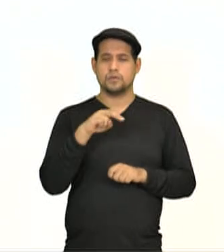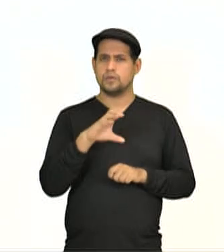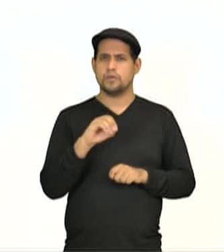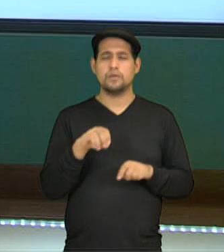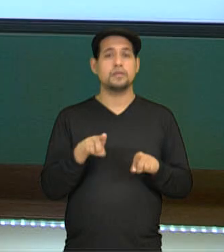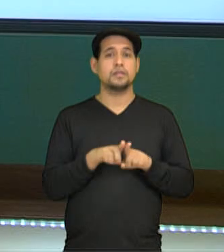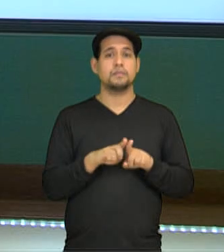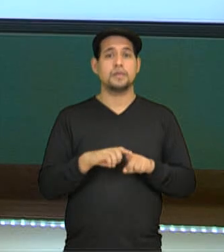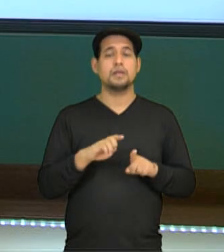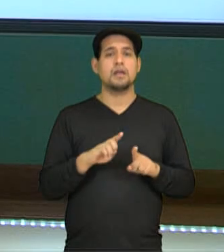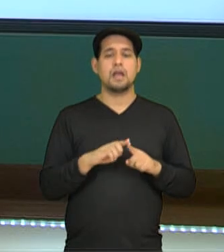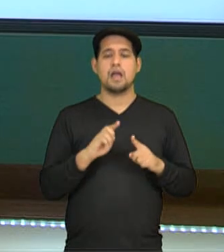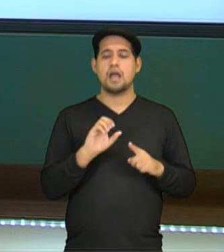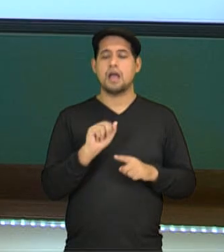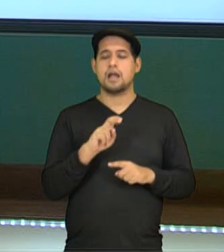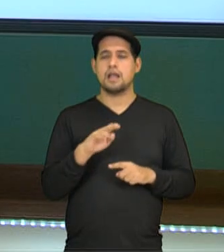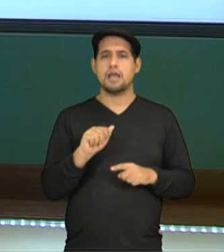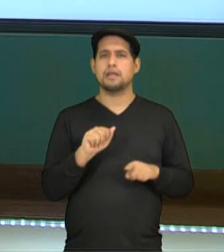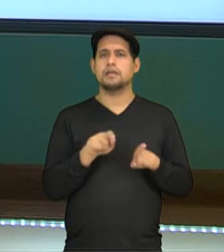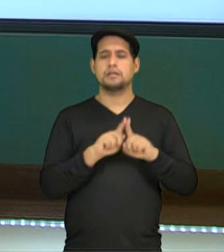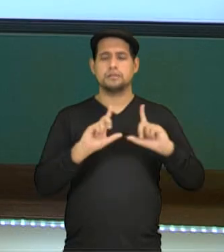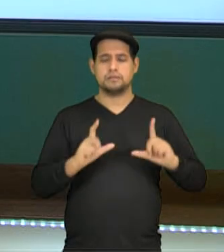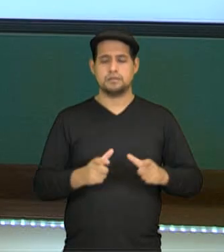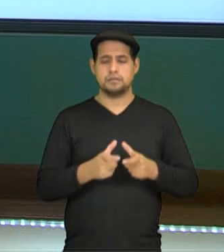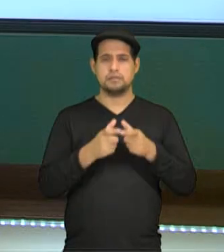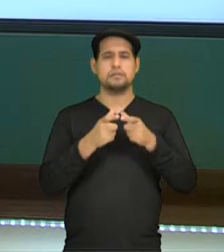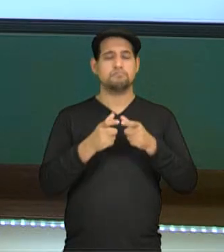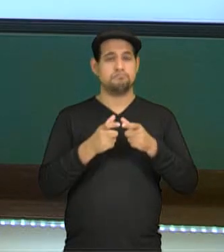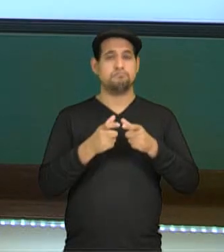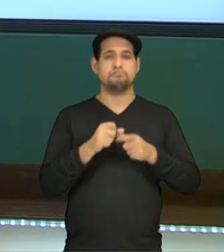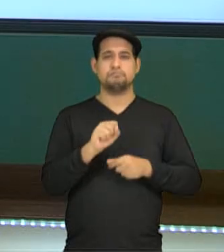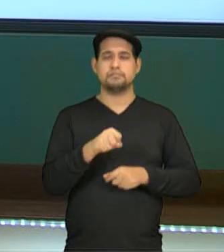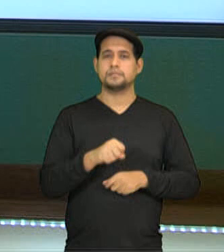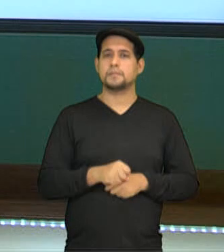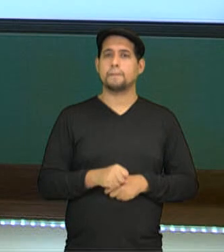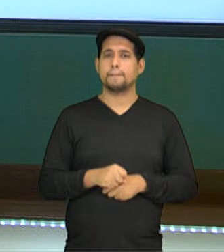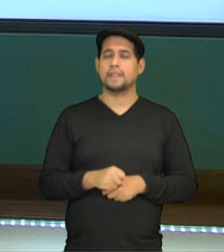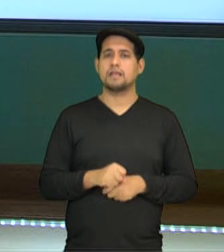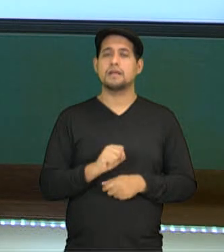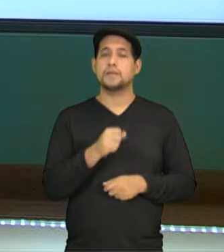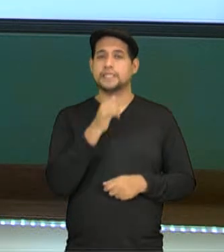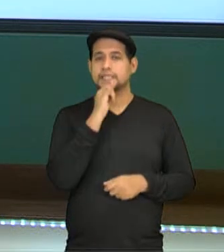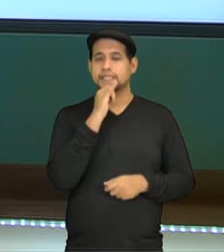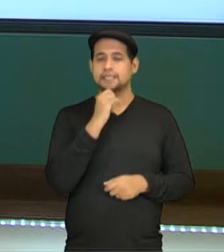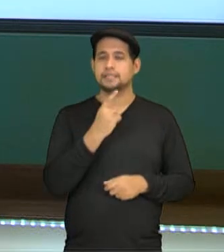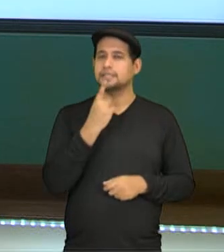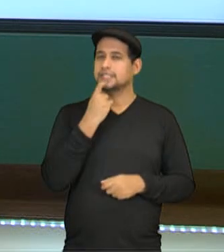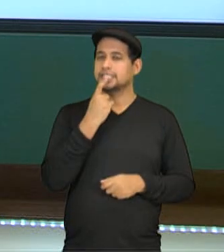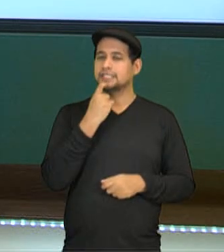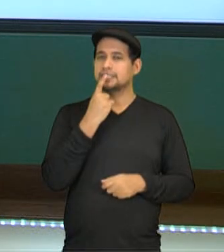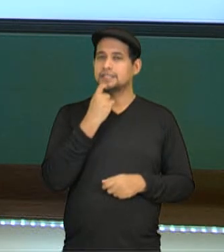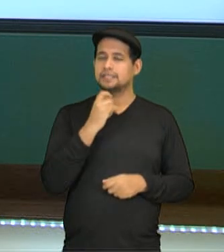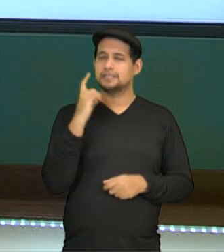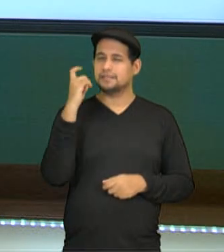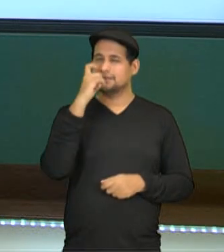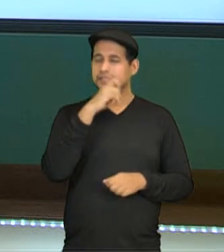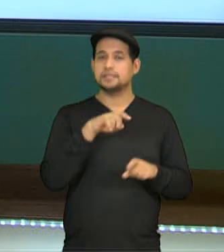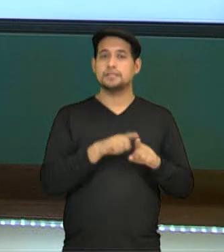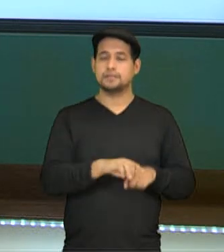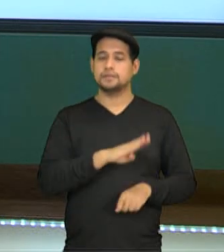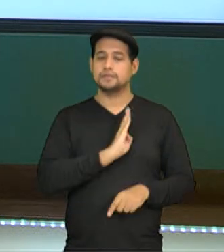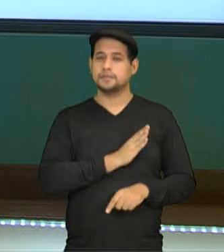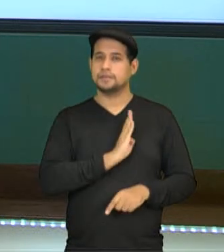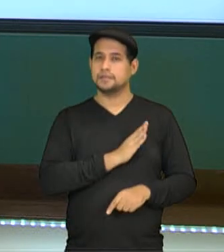o calibre da artéria no local diminui ainda mais. Assim, a passagem do sangue fica difícil e o coração